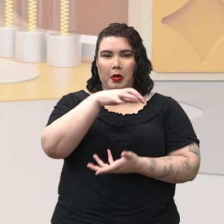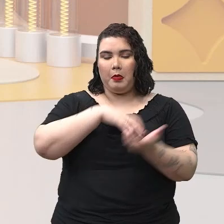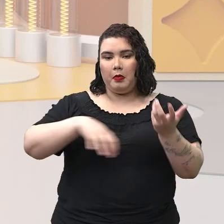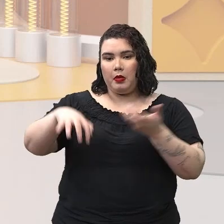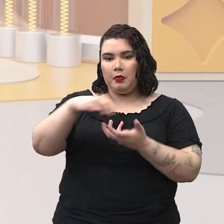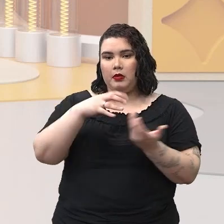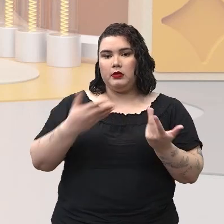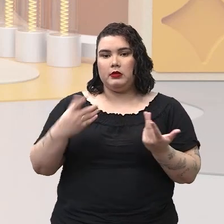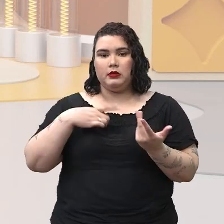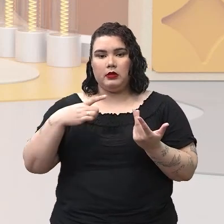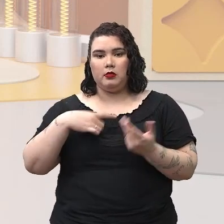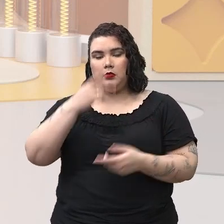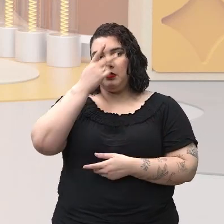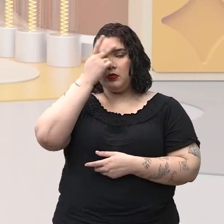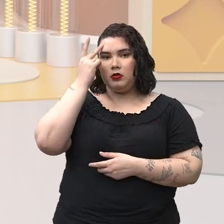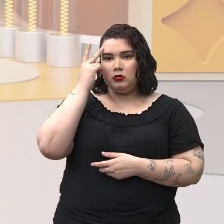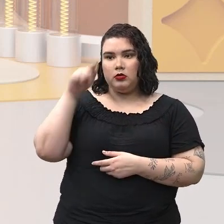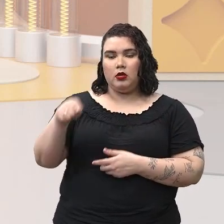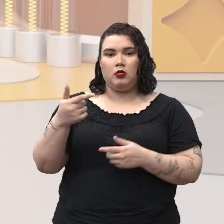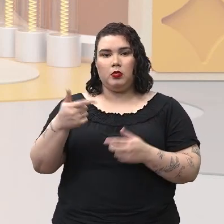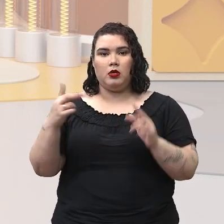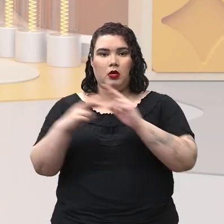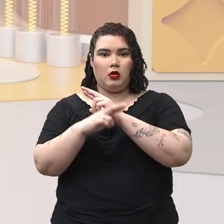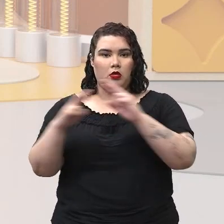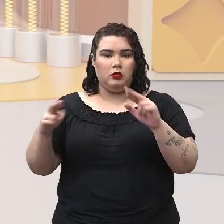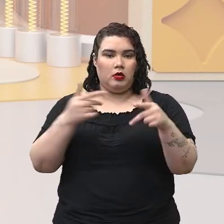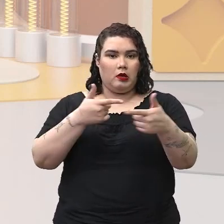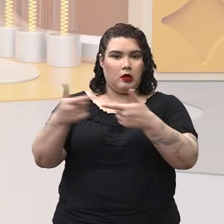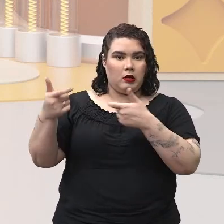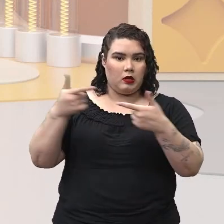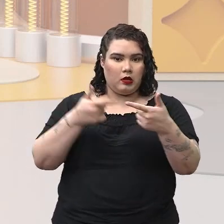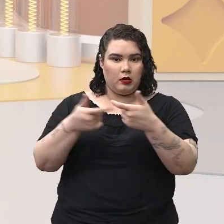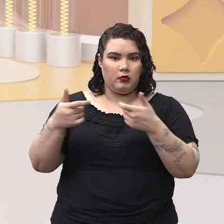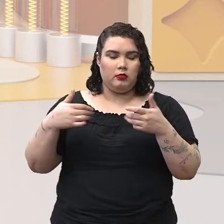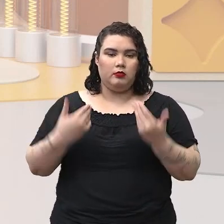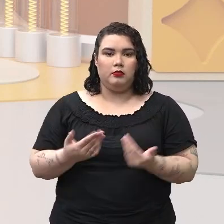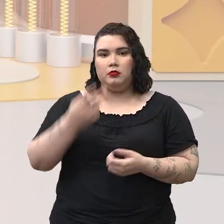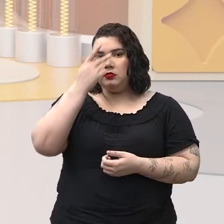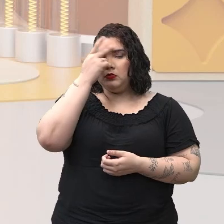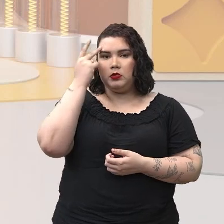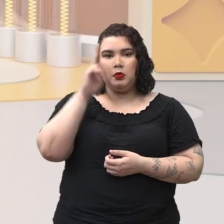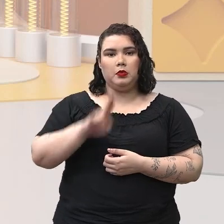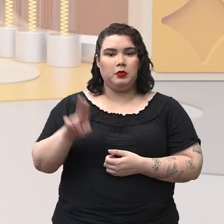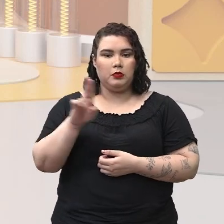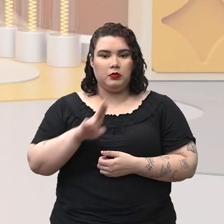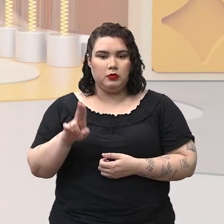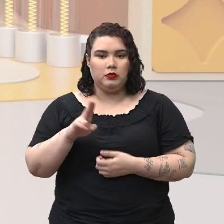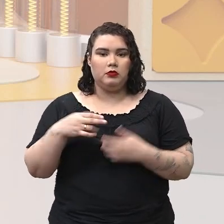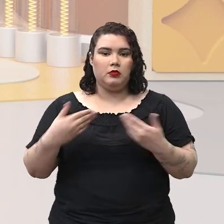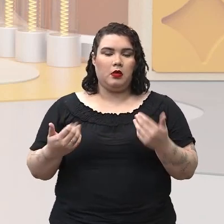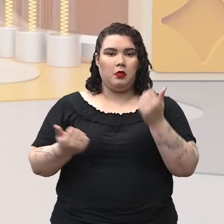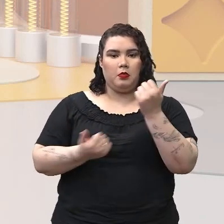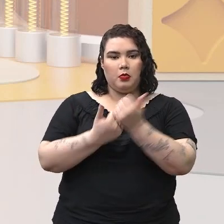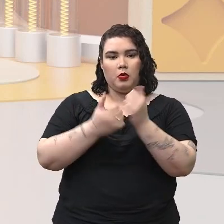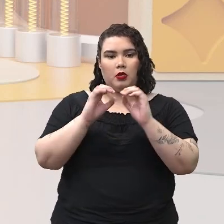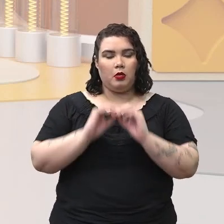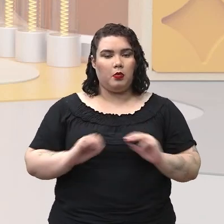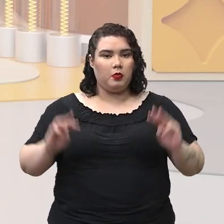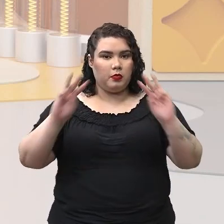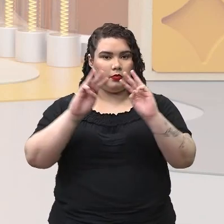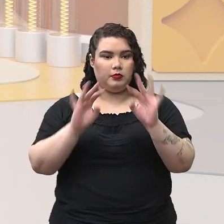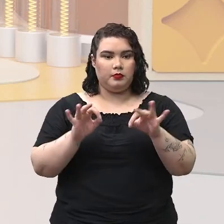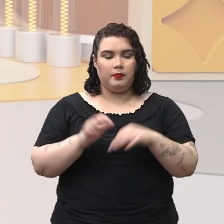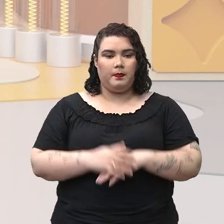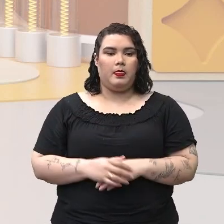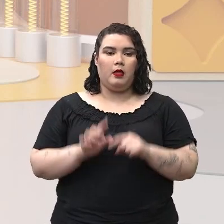motivo tem civis ali, pessoas que não estão relacionadas ali com a guerra, então as pessoas acabam utilizando, né, com apoio da ONU, enfim. Mas